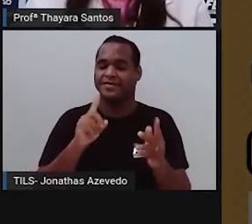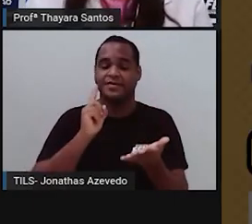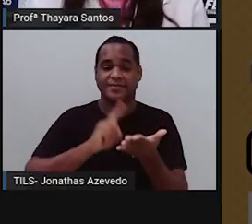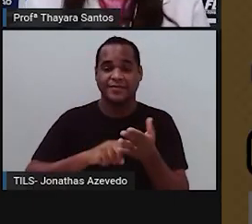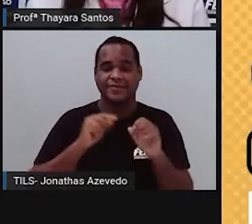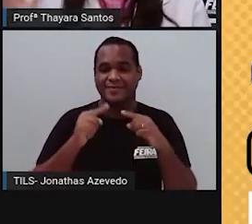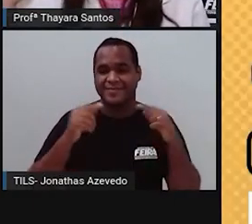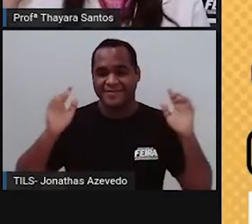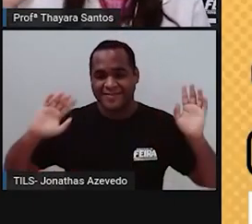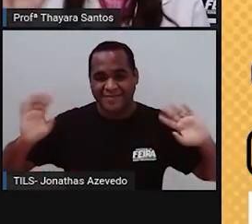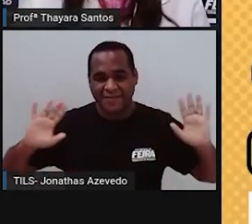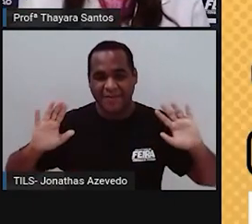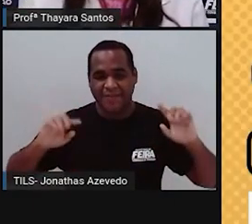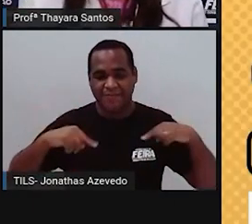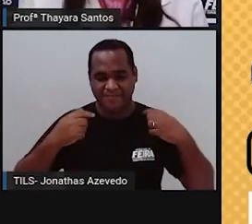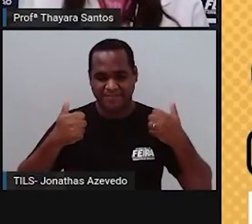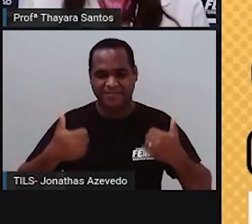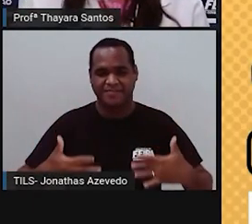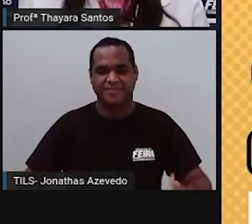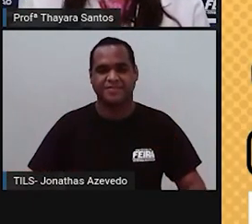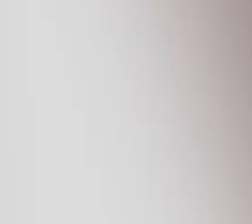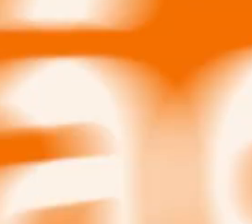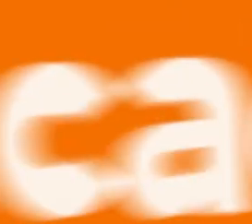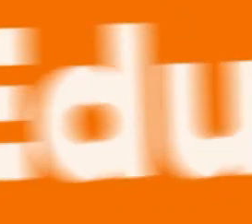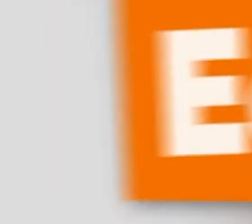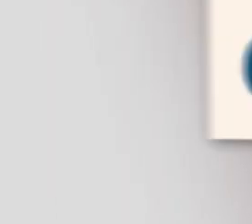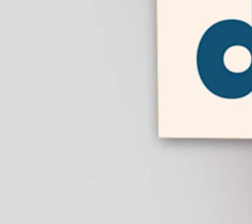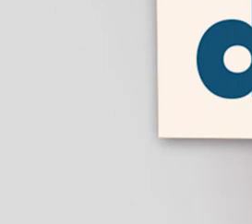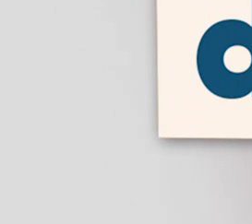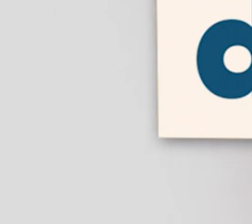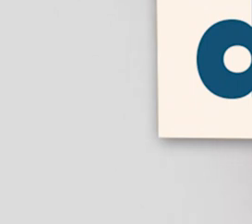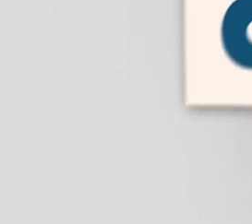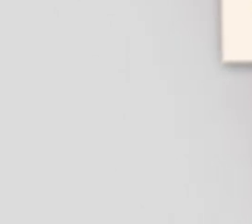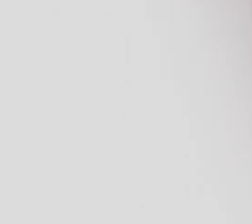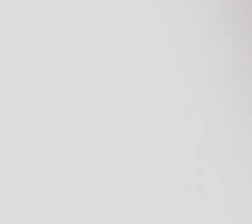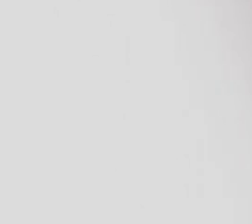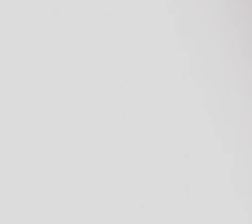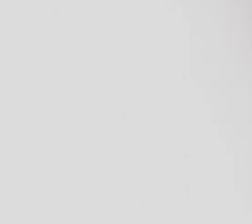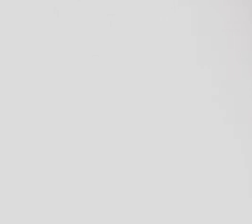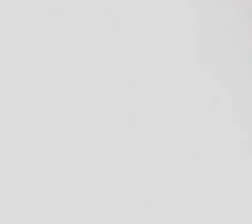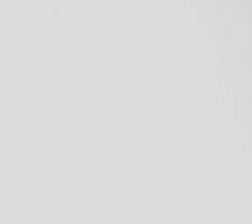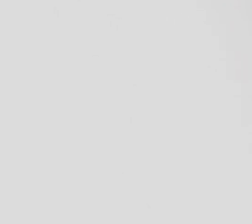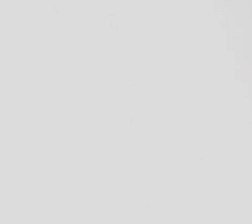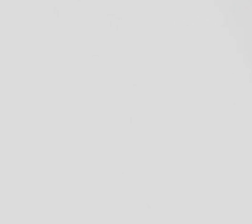pessoal, tchau, tchau. Até a próxima aula. Tchau, tchau,